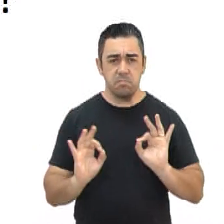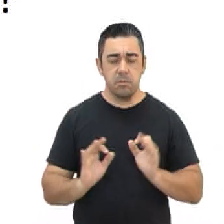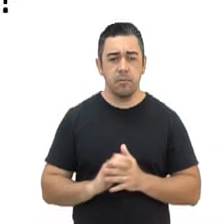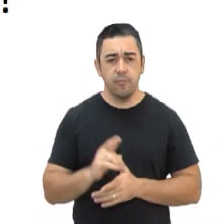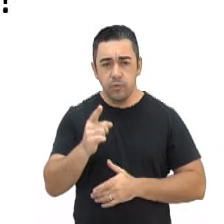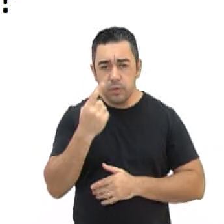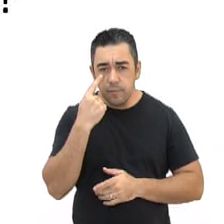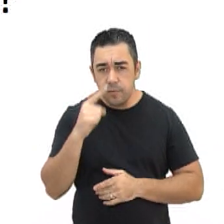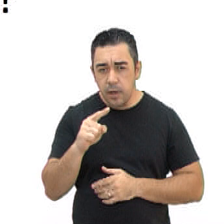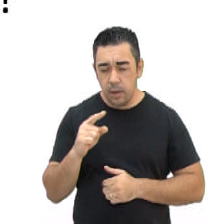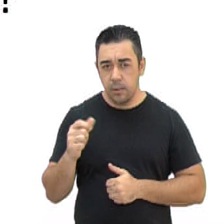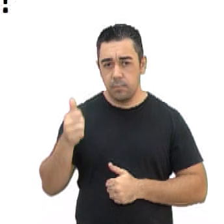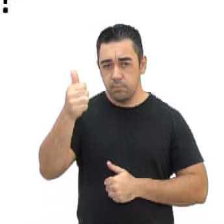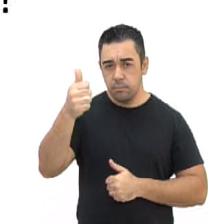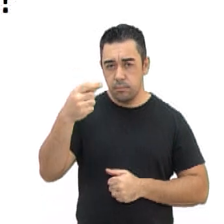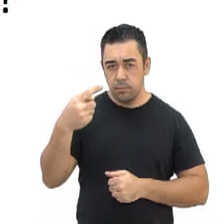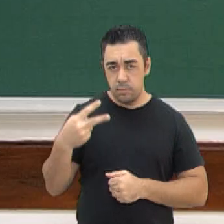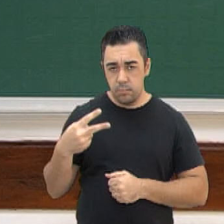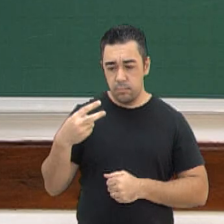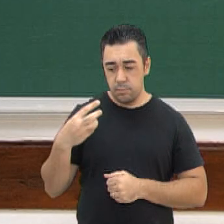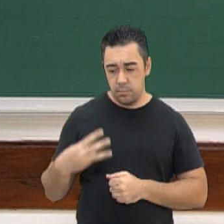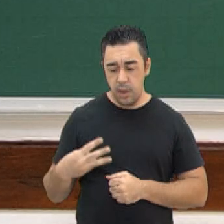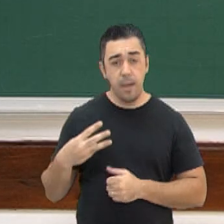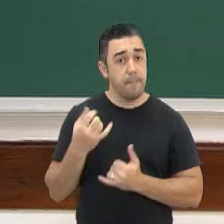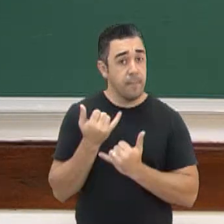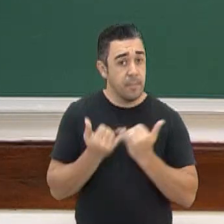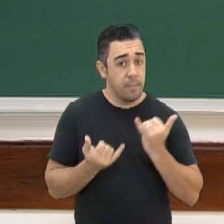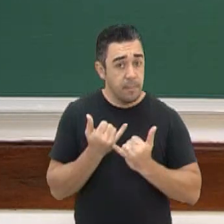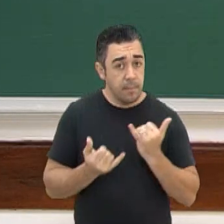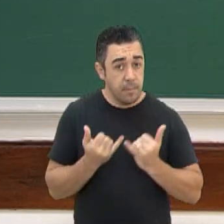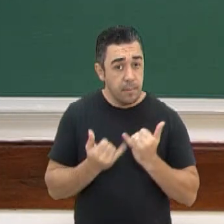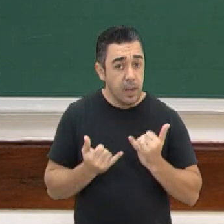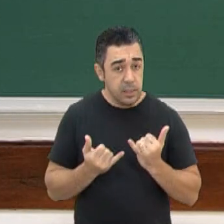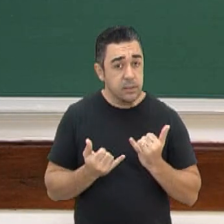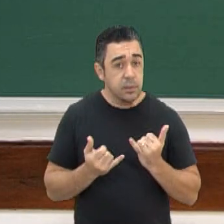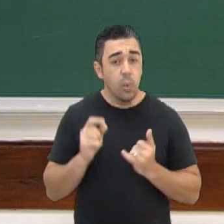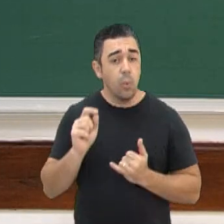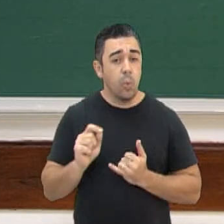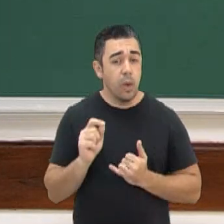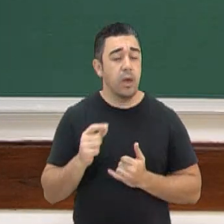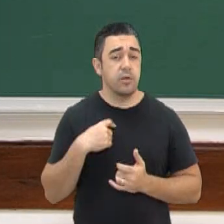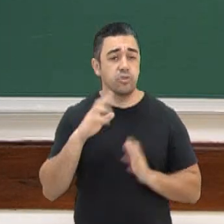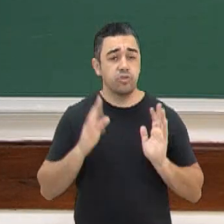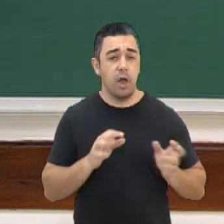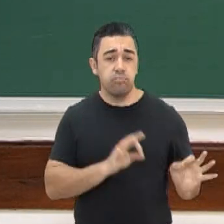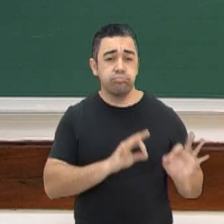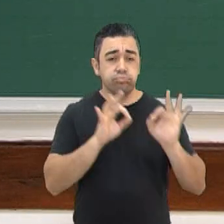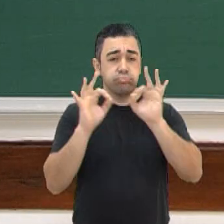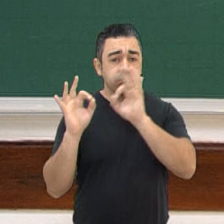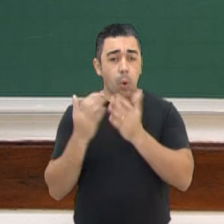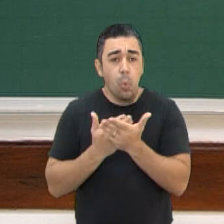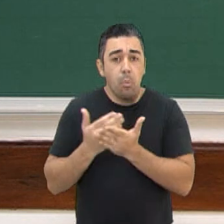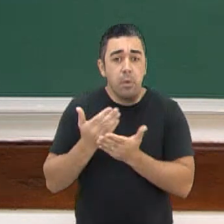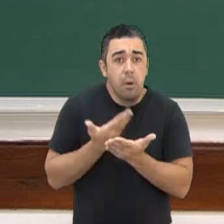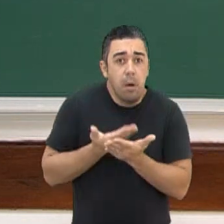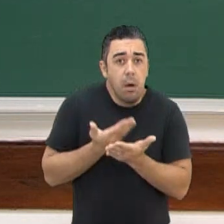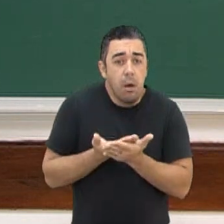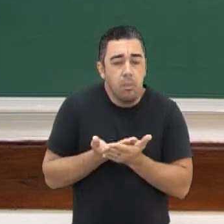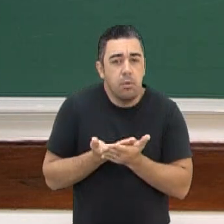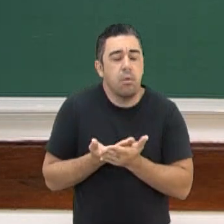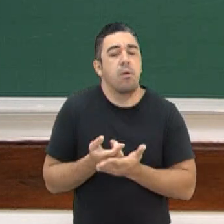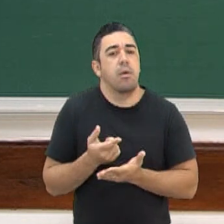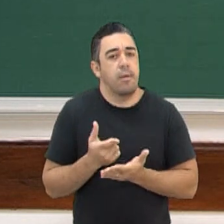observarem, essas questões, elas são muito parecidas com aquelas questões lá do início da nossa aula. Isso